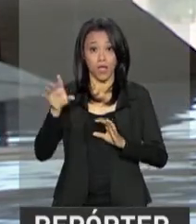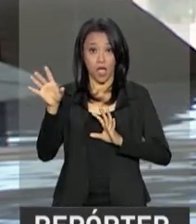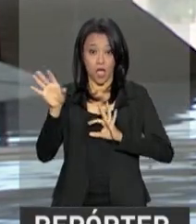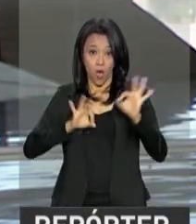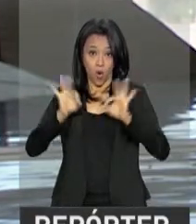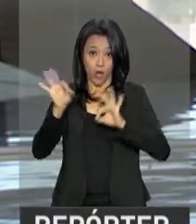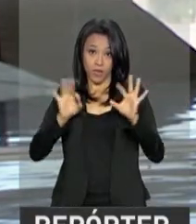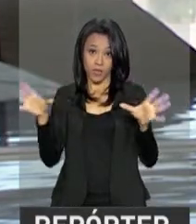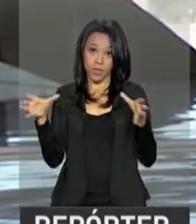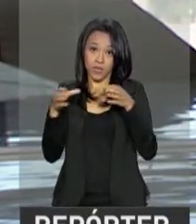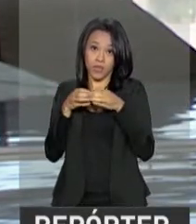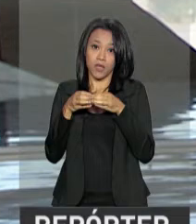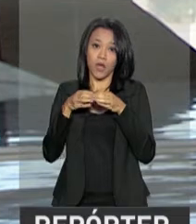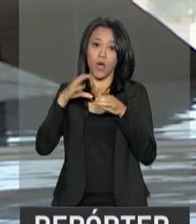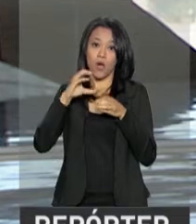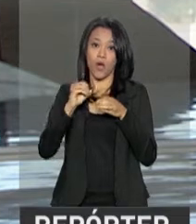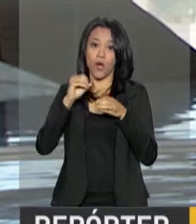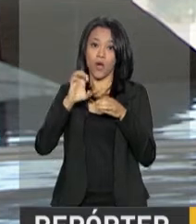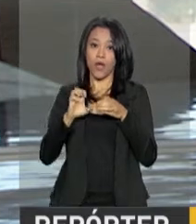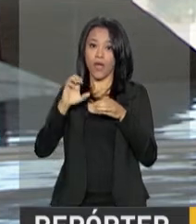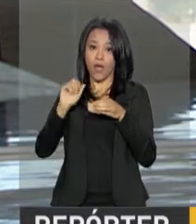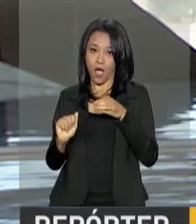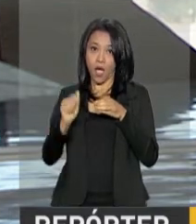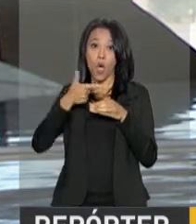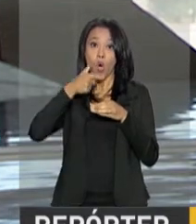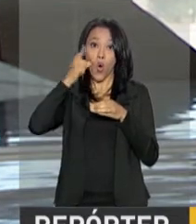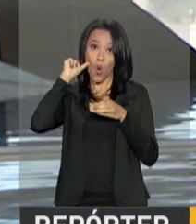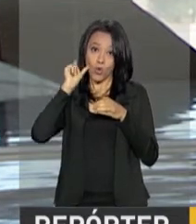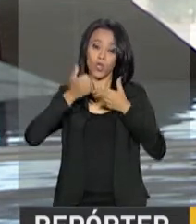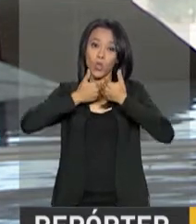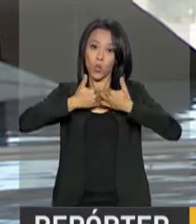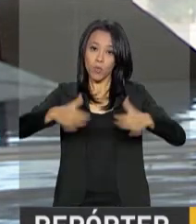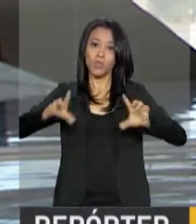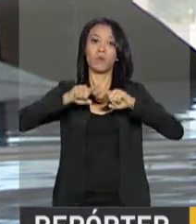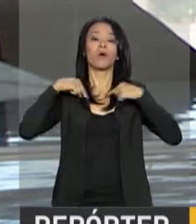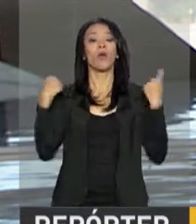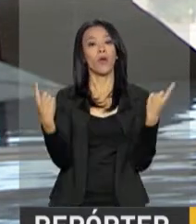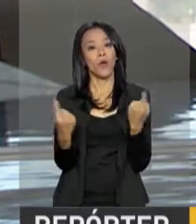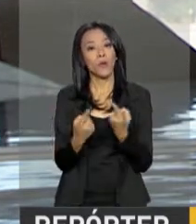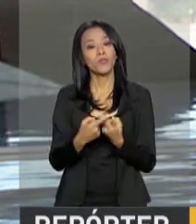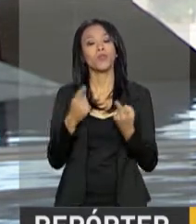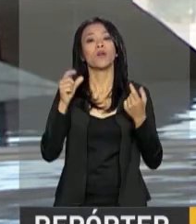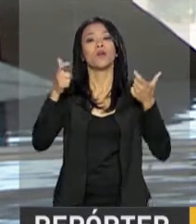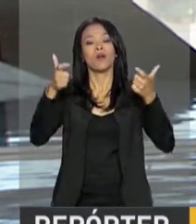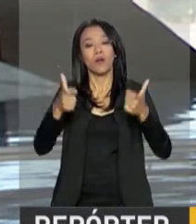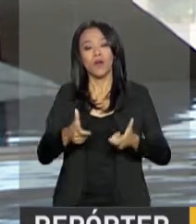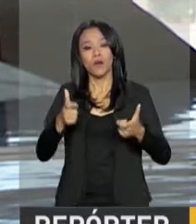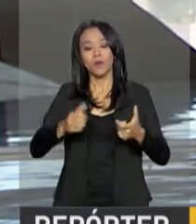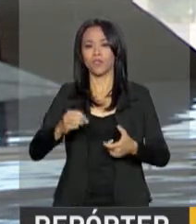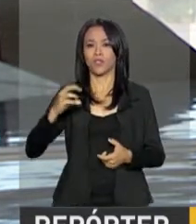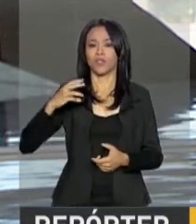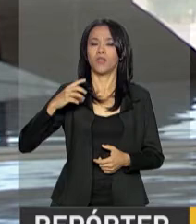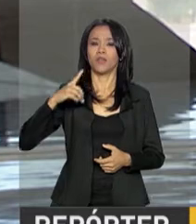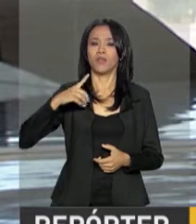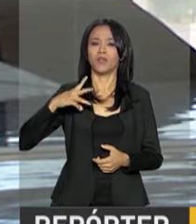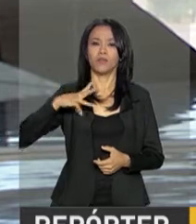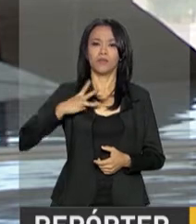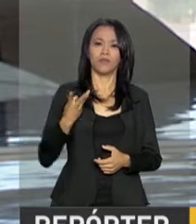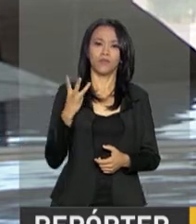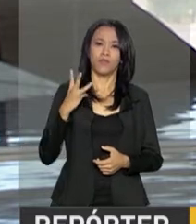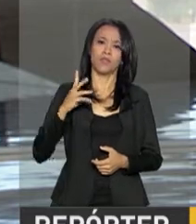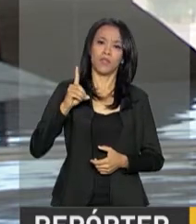americanos oea a começou ontem em hoje em assembleia geral que a reunião política mais importante do ano para a